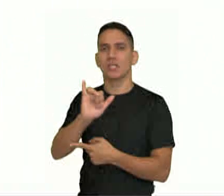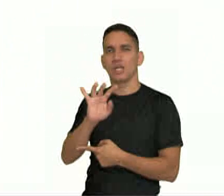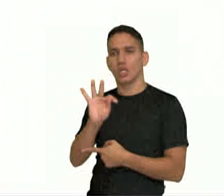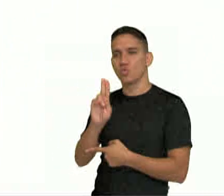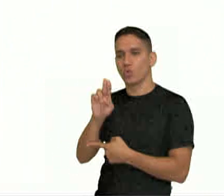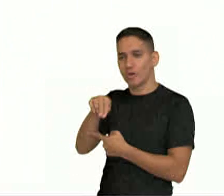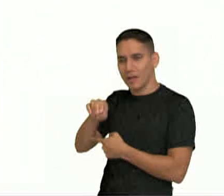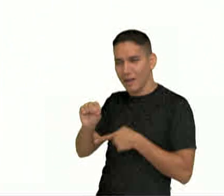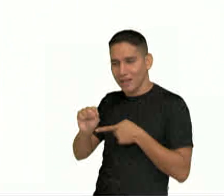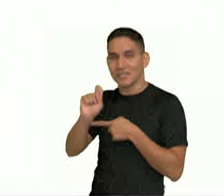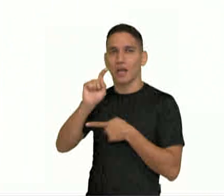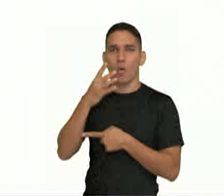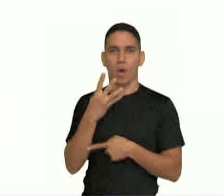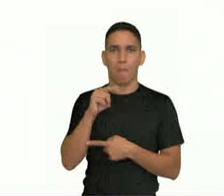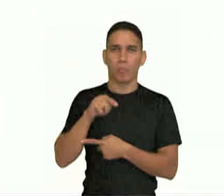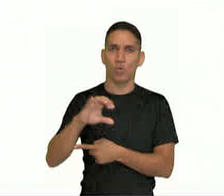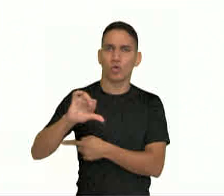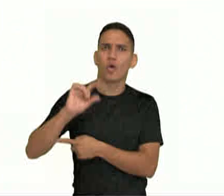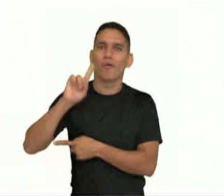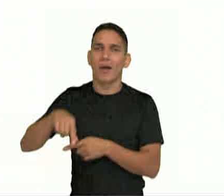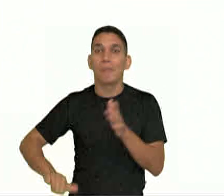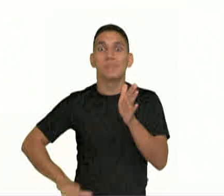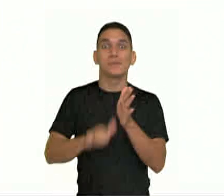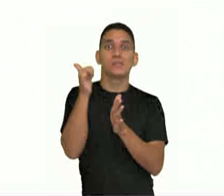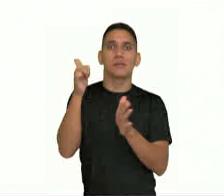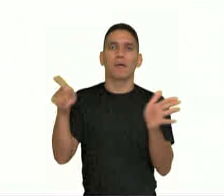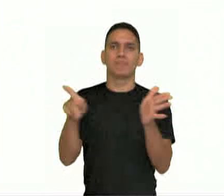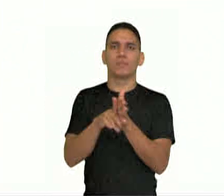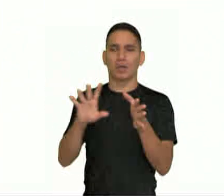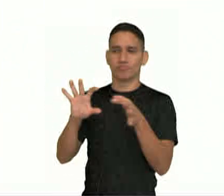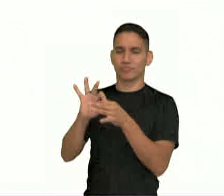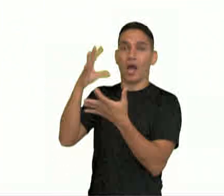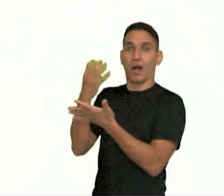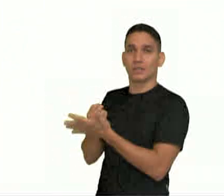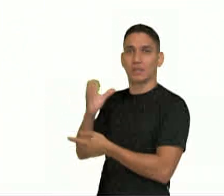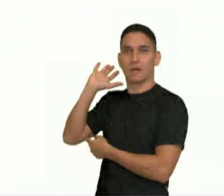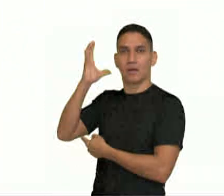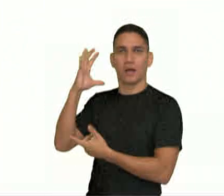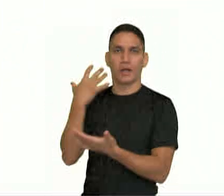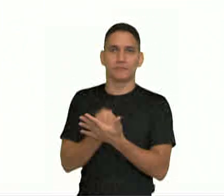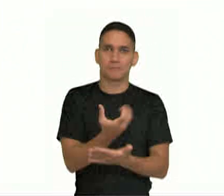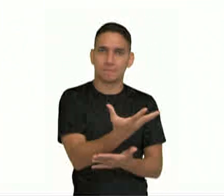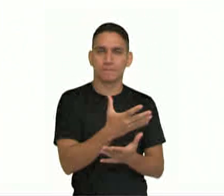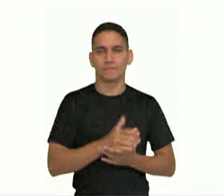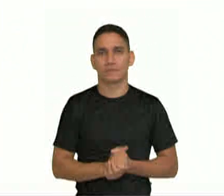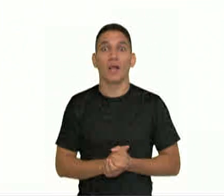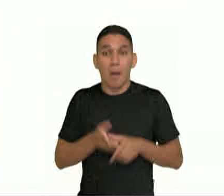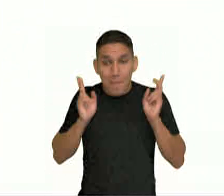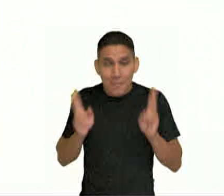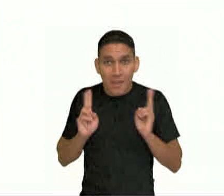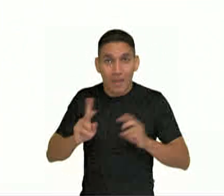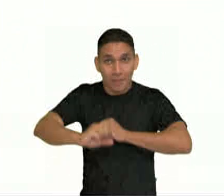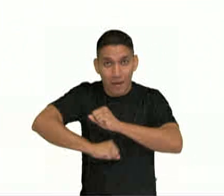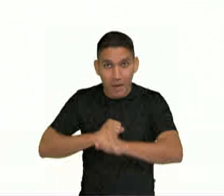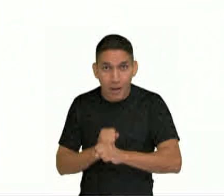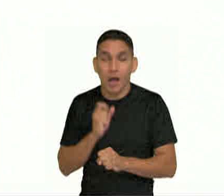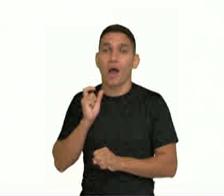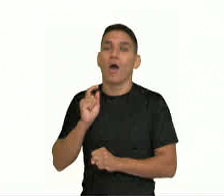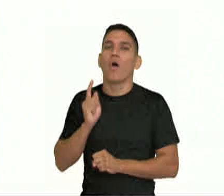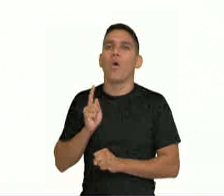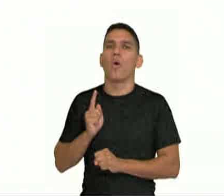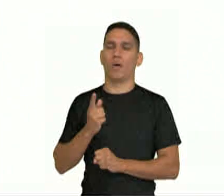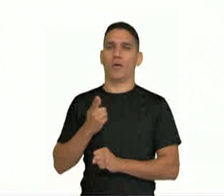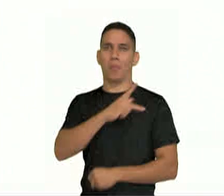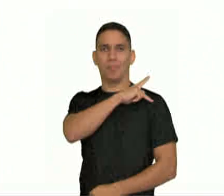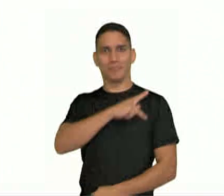primeira atualização com suporte nativo a podcasts. Então, no mesmo ano, o então presidente